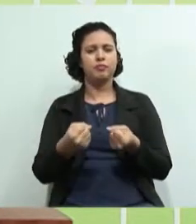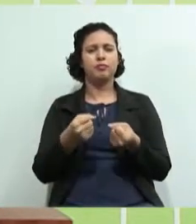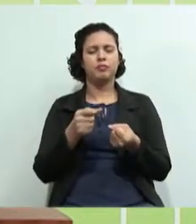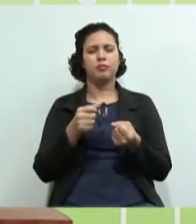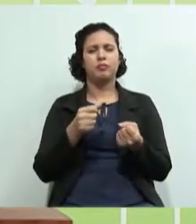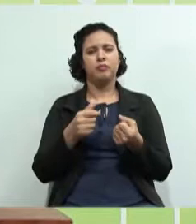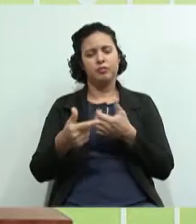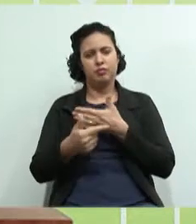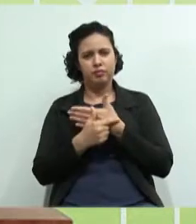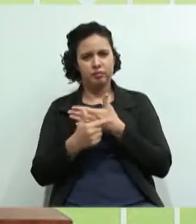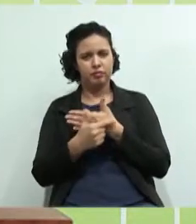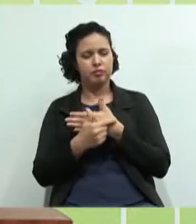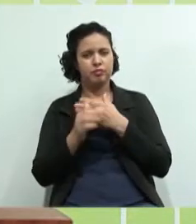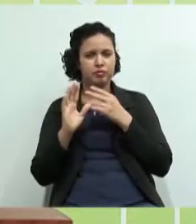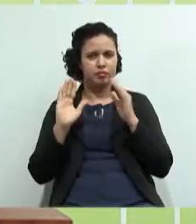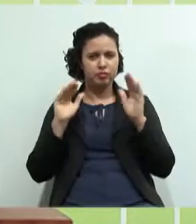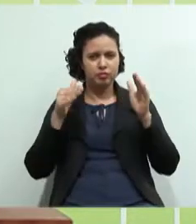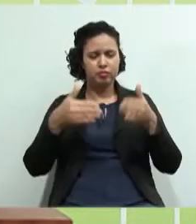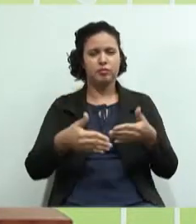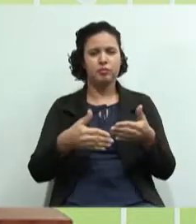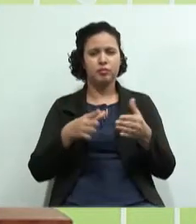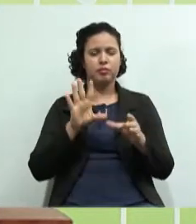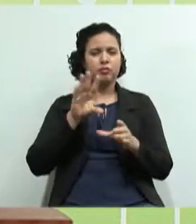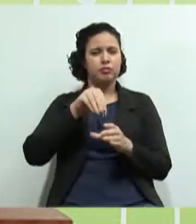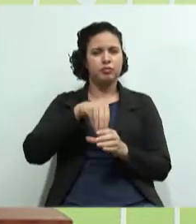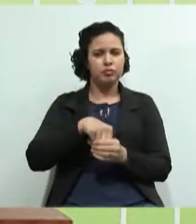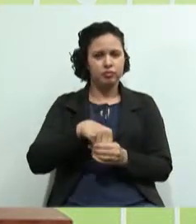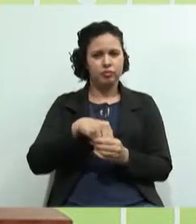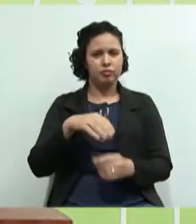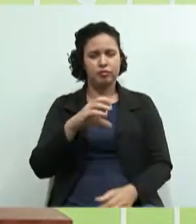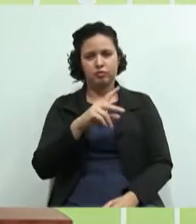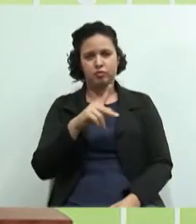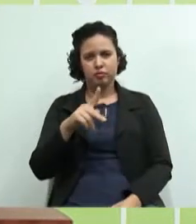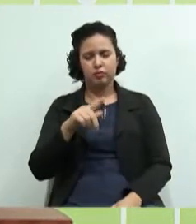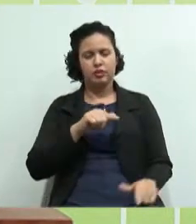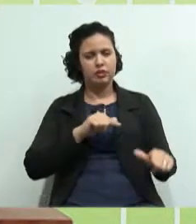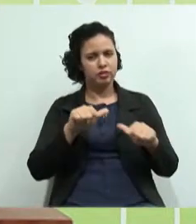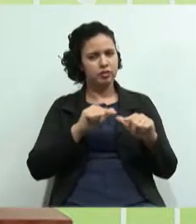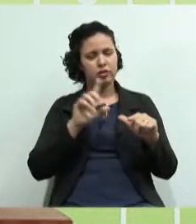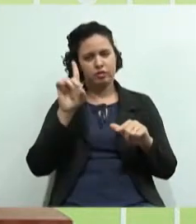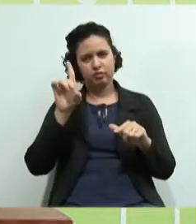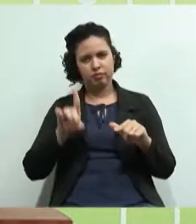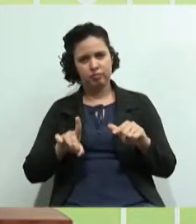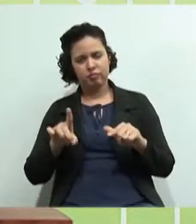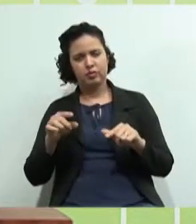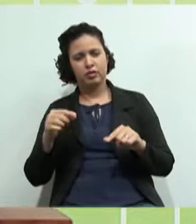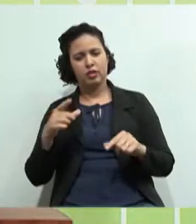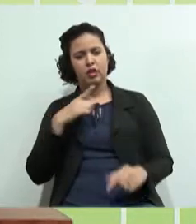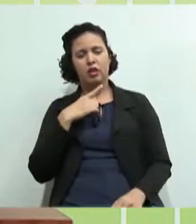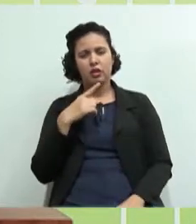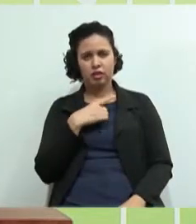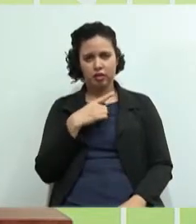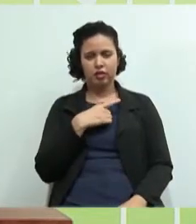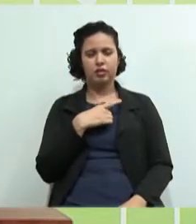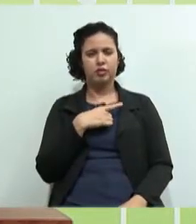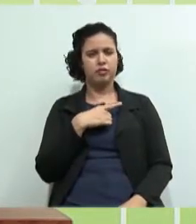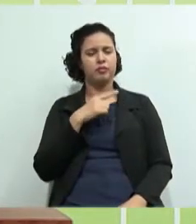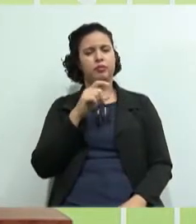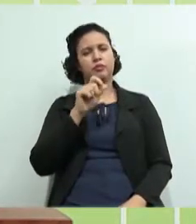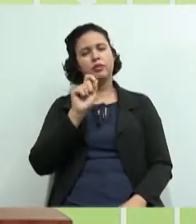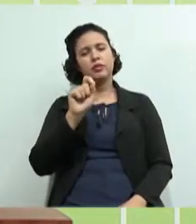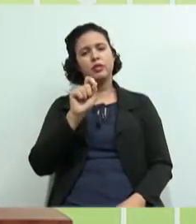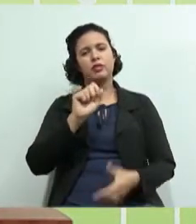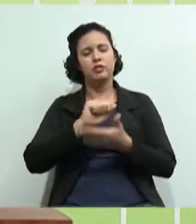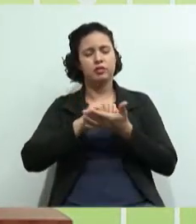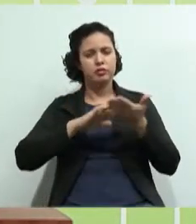tá? Tem um papel definido a desempenhar e, é claro, deveres e tarefas a executar. Eu tenho meu dever aqui a executar, o professor, a